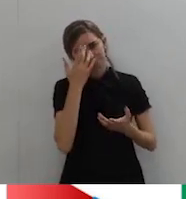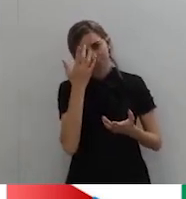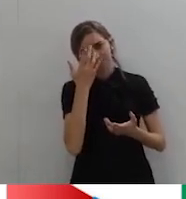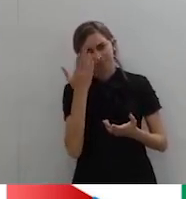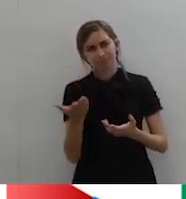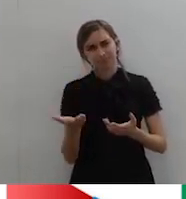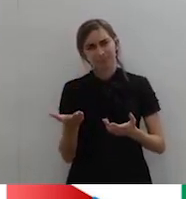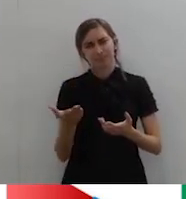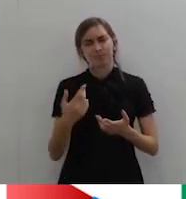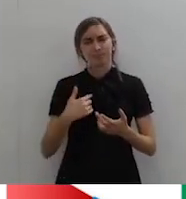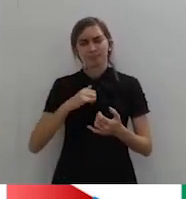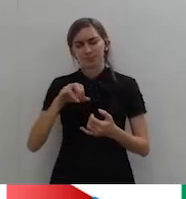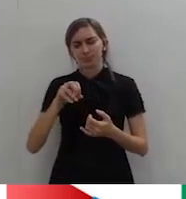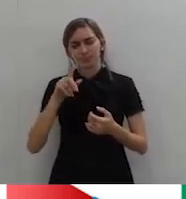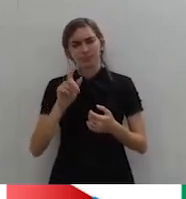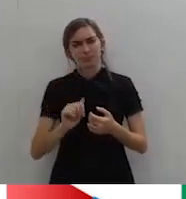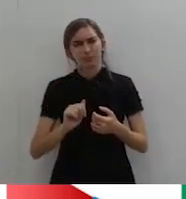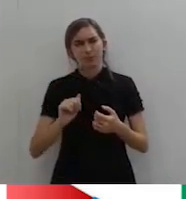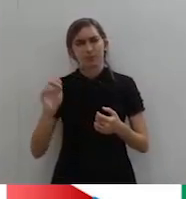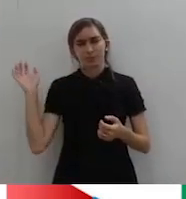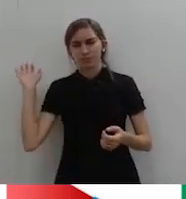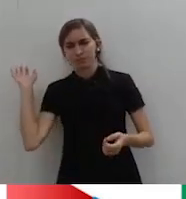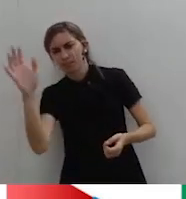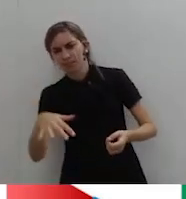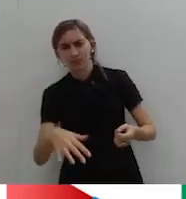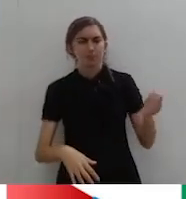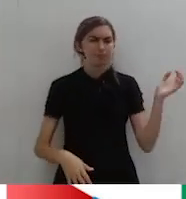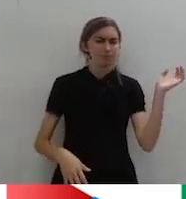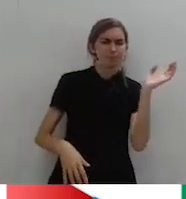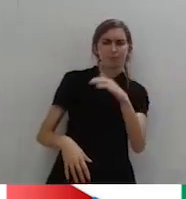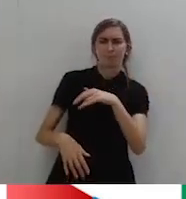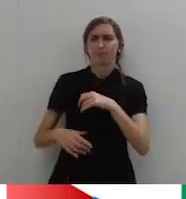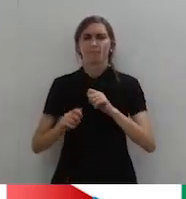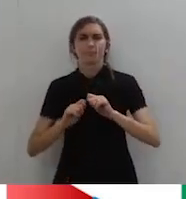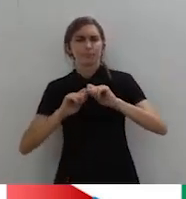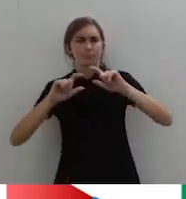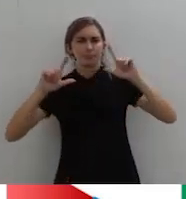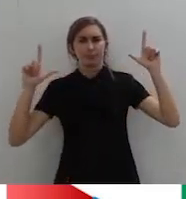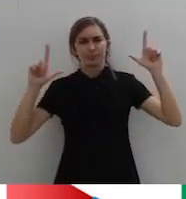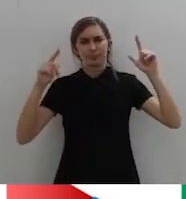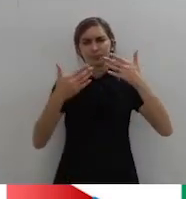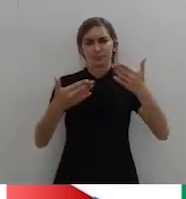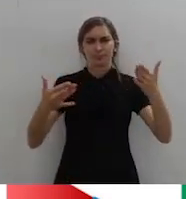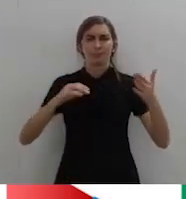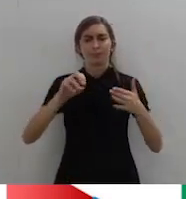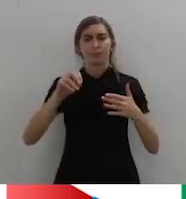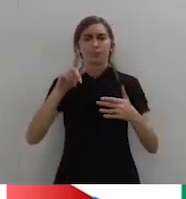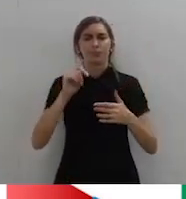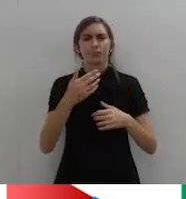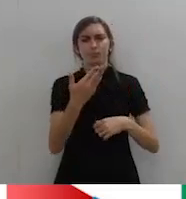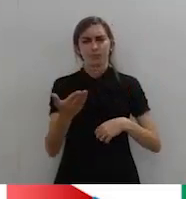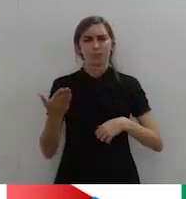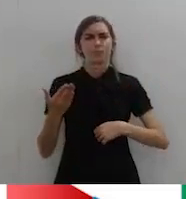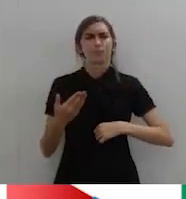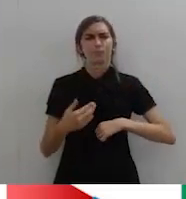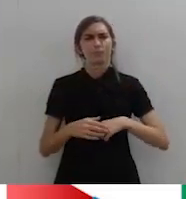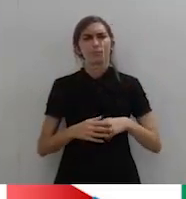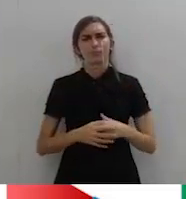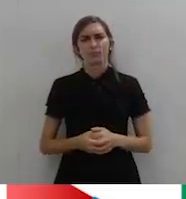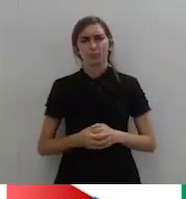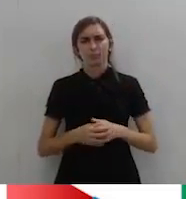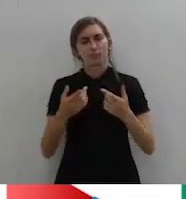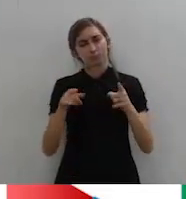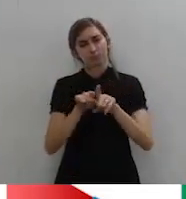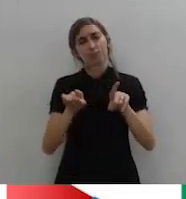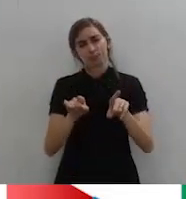Fácil, né? É o jogo do queimado a queimada. Agora na tela aparece uma outra imagem. Que joguinho é esse?